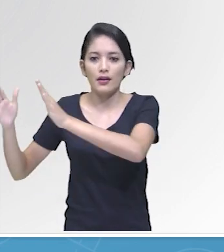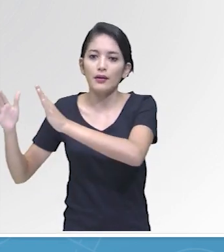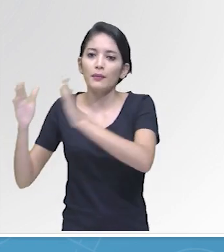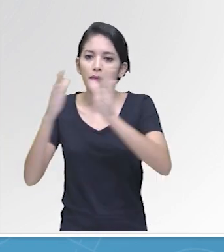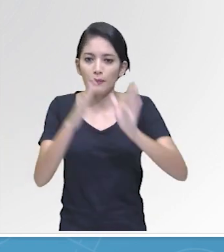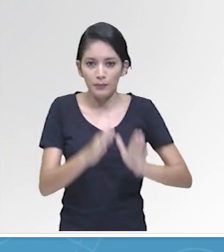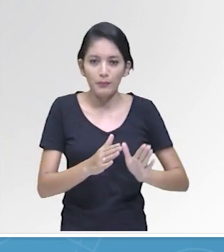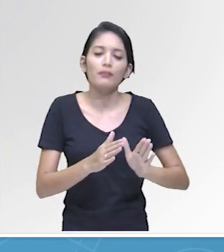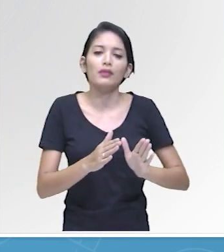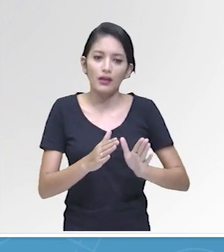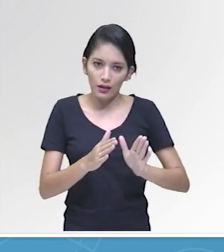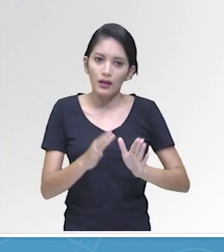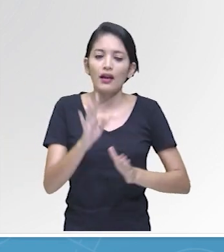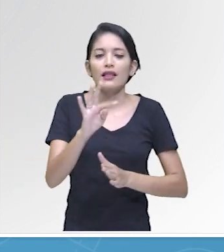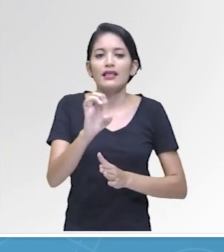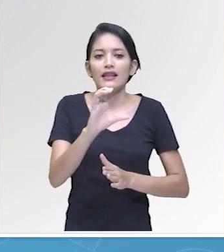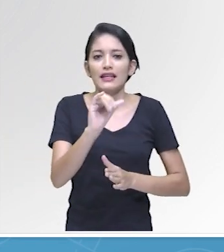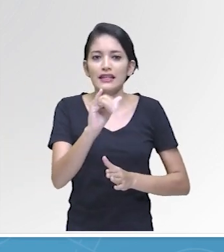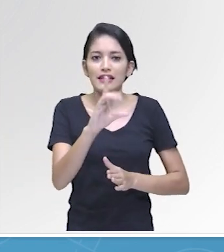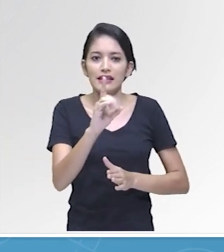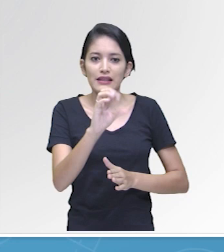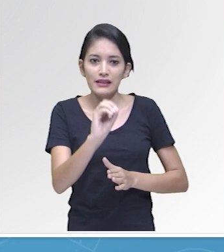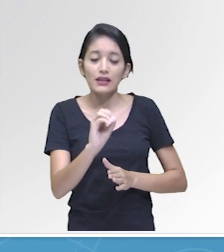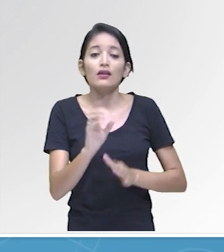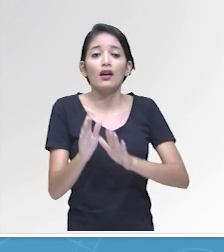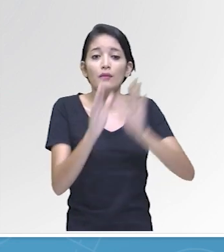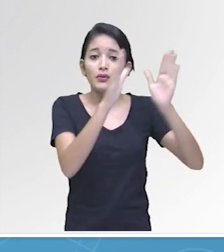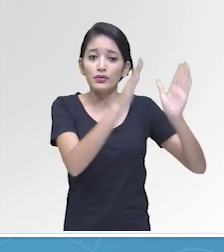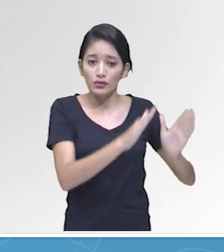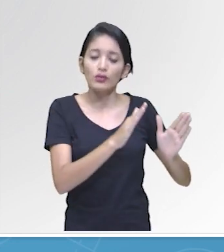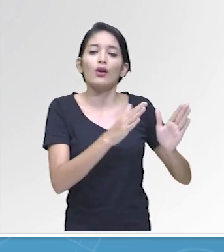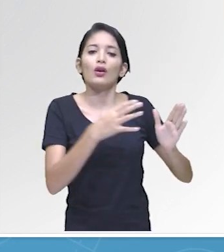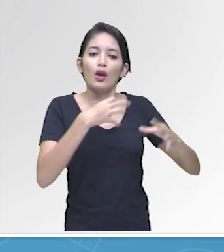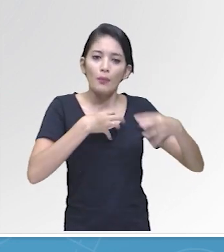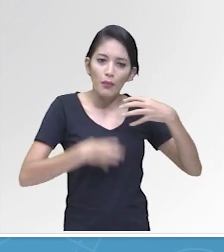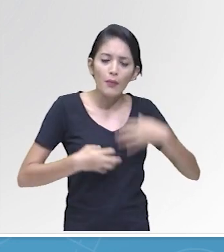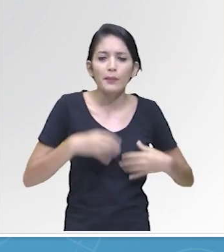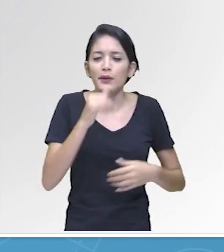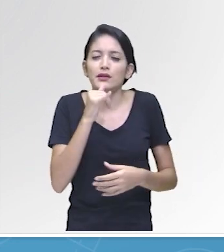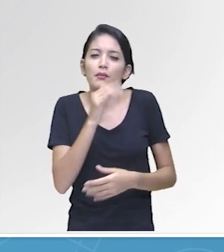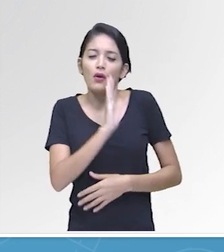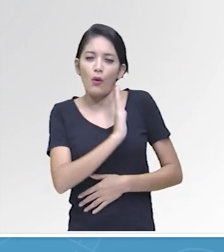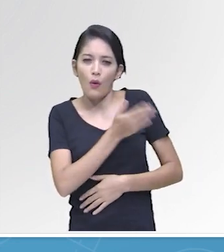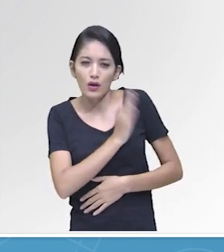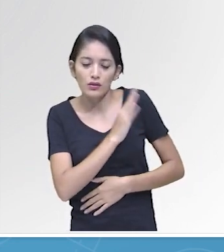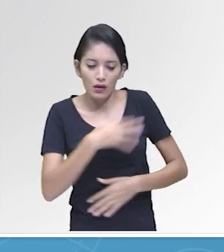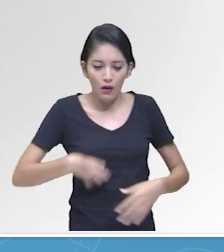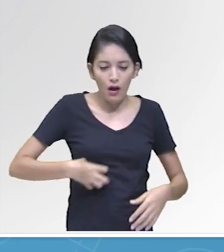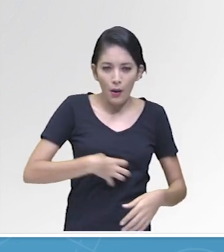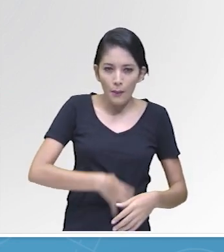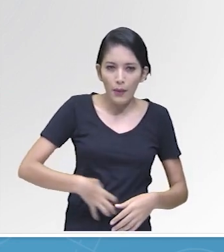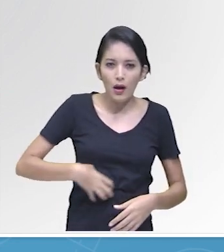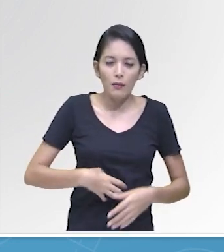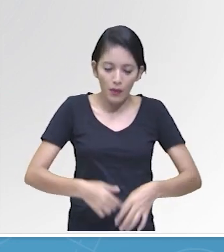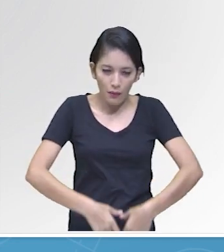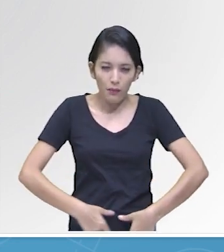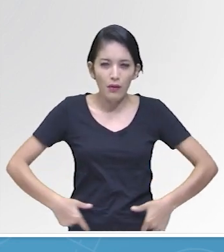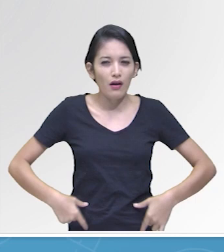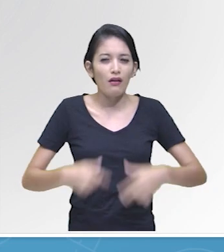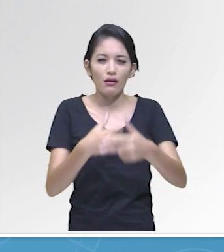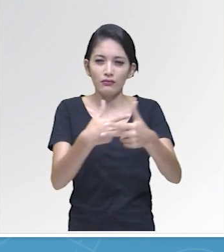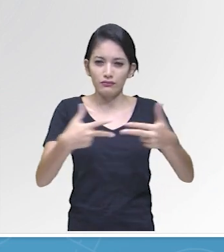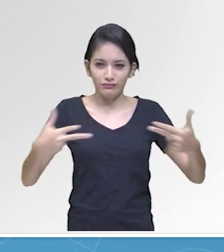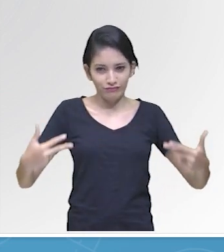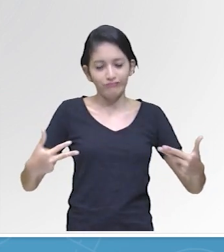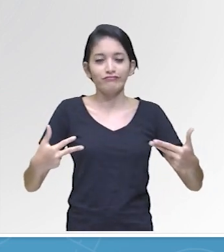tecido vai construir um órgão. Então, aqui no órgão você tem um tecido específico para o coração, para o intestino, para a bexiga, enfim. Mas